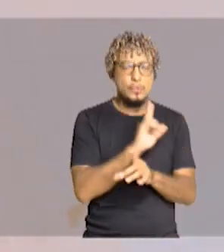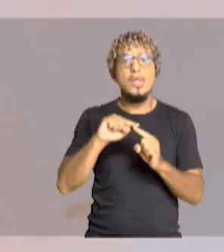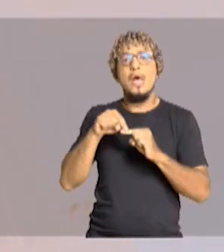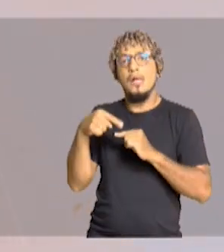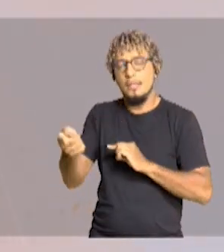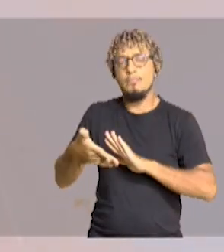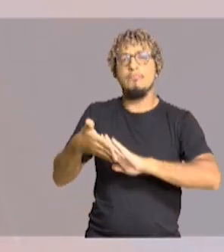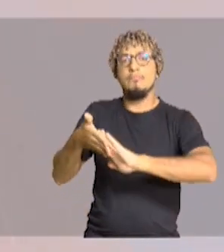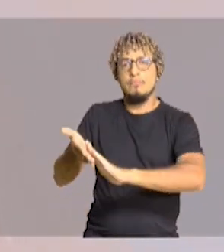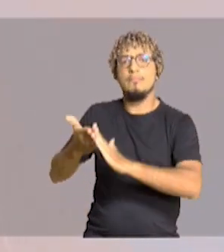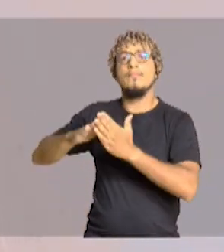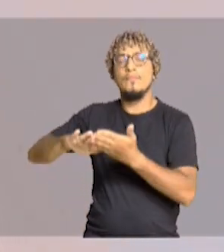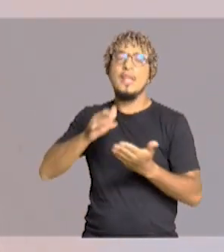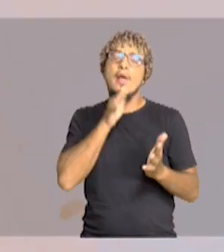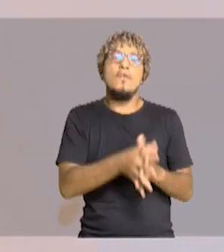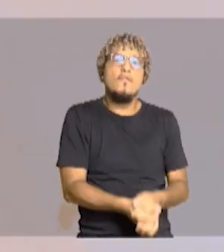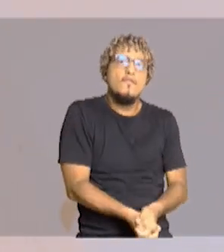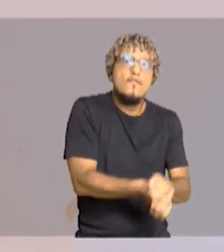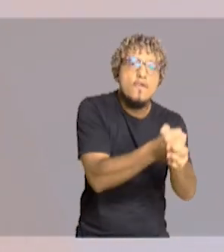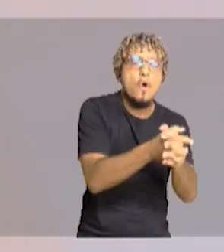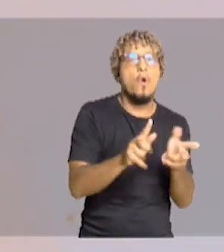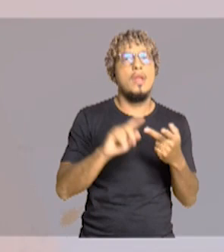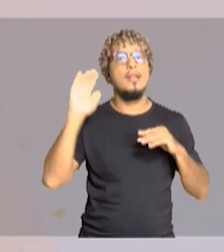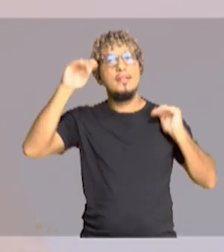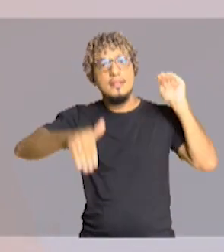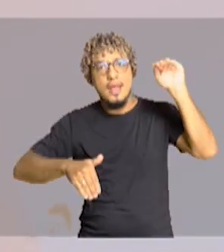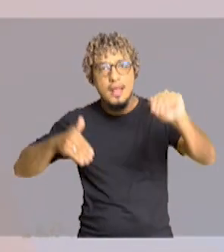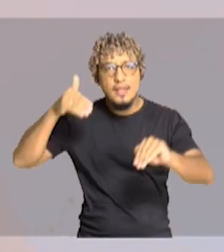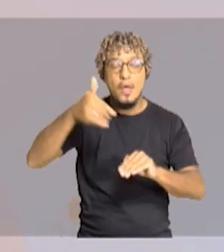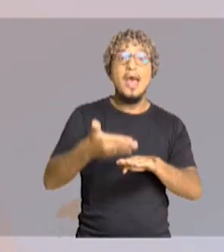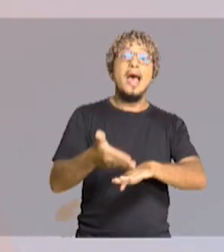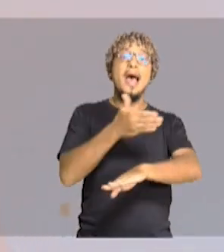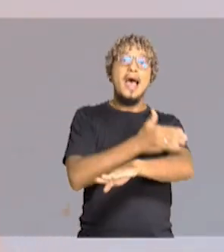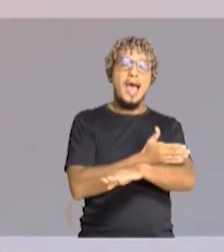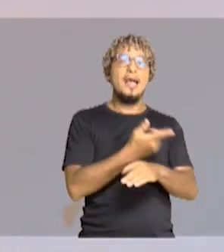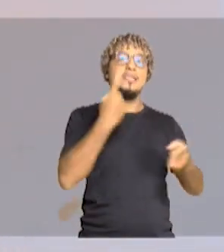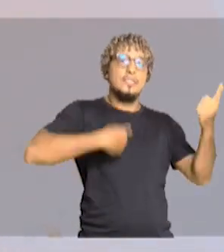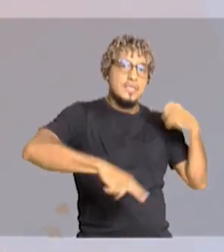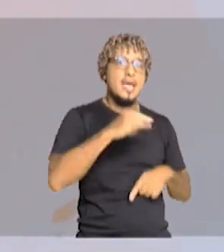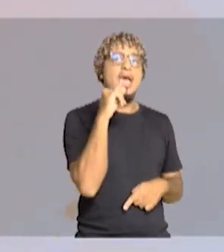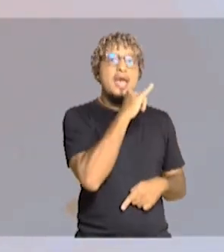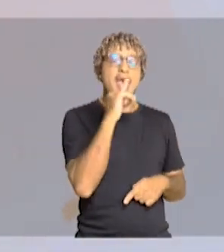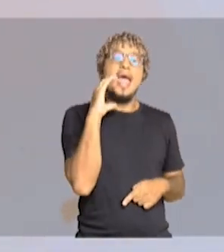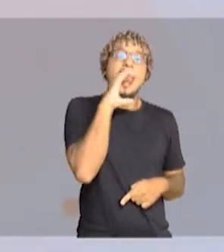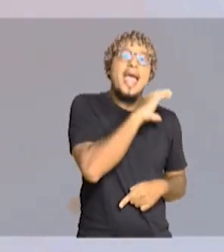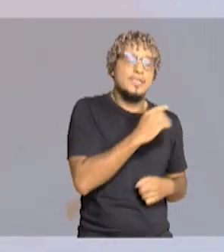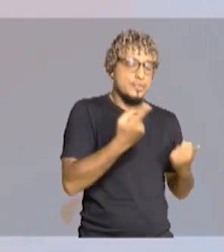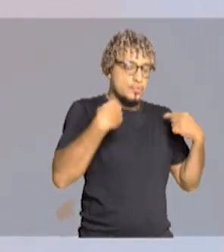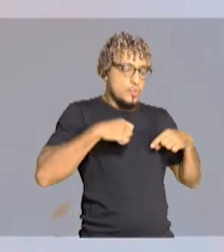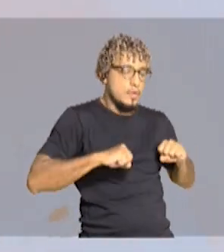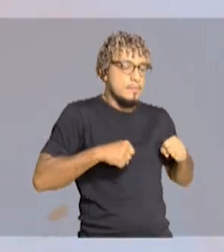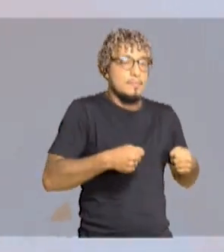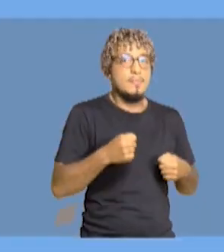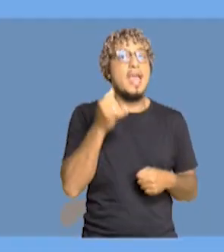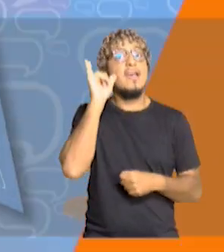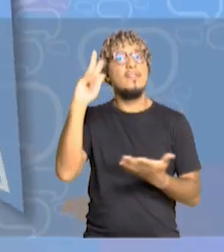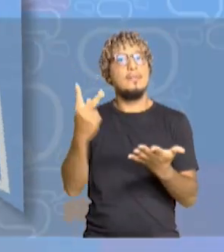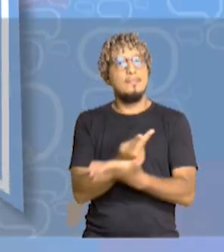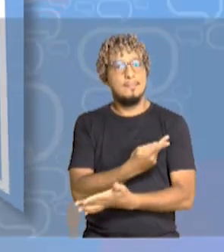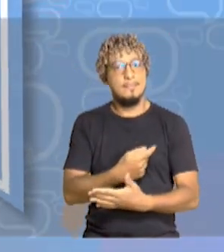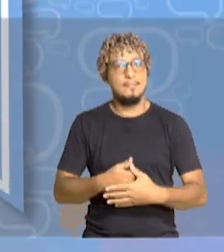pois a sessão de vôlei pois a sessão de natação antes é necessário um aquecimento é um aquecimento que evita